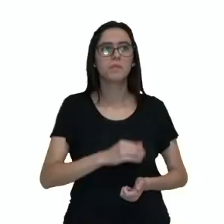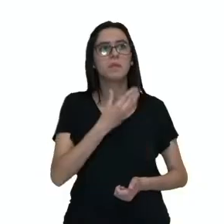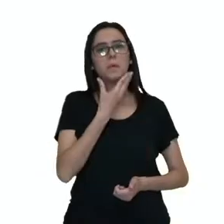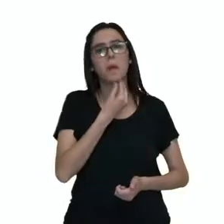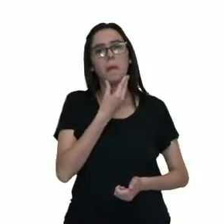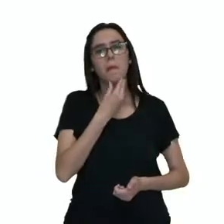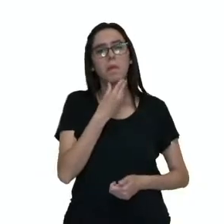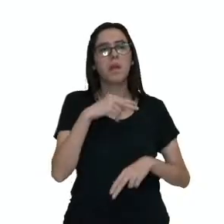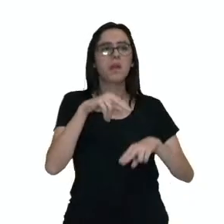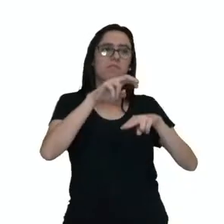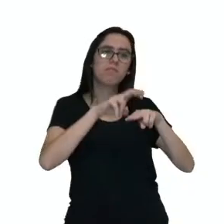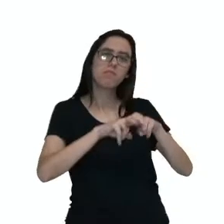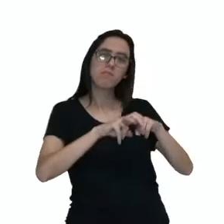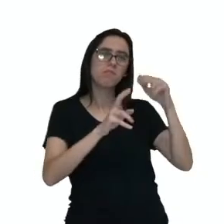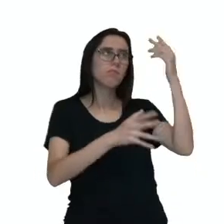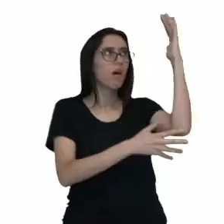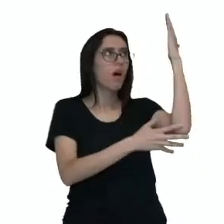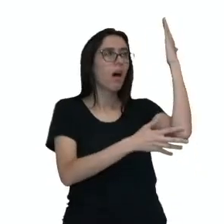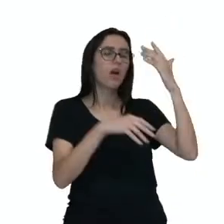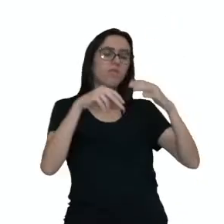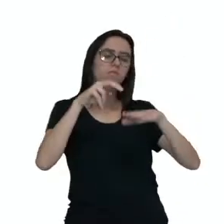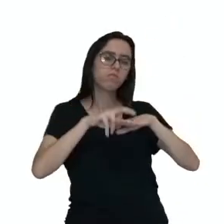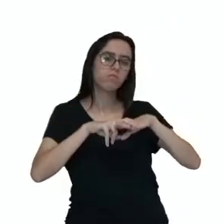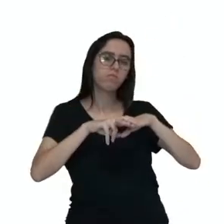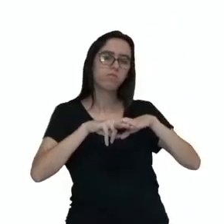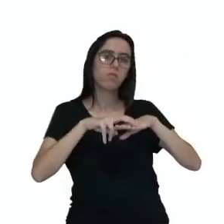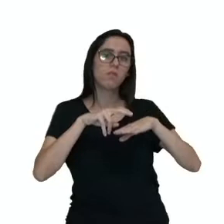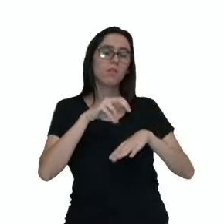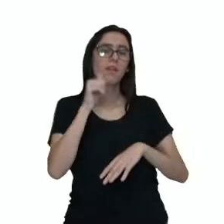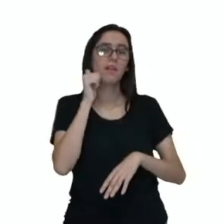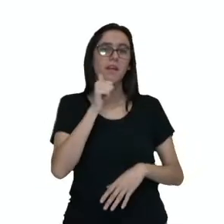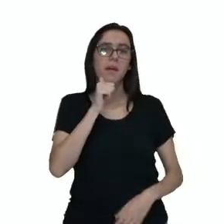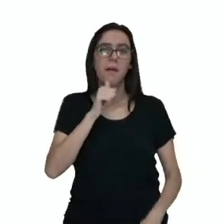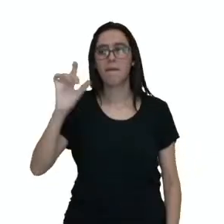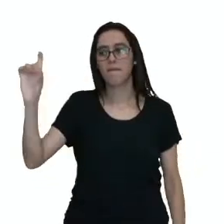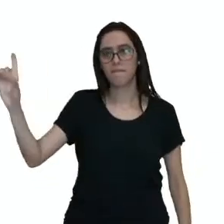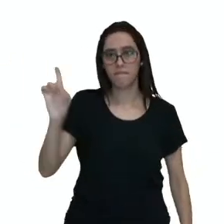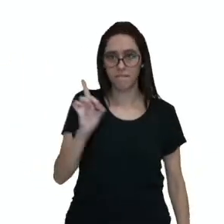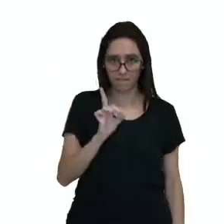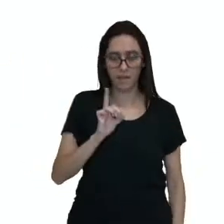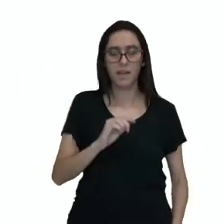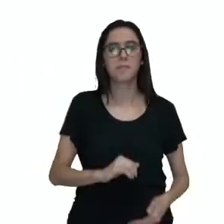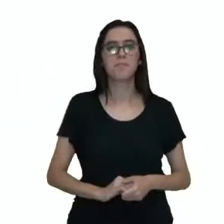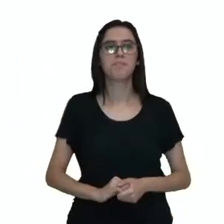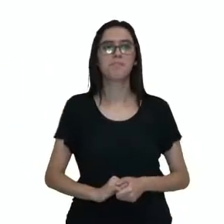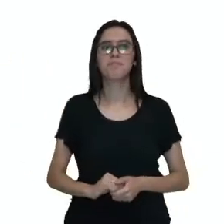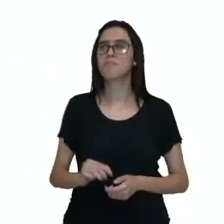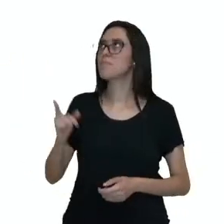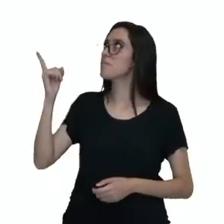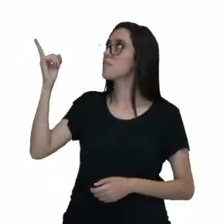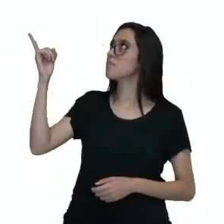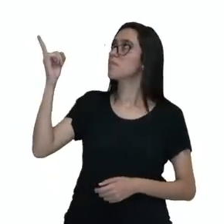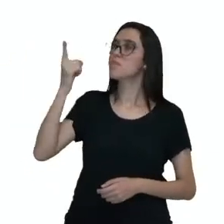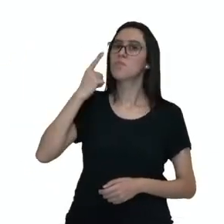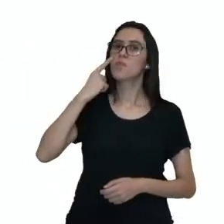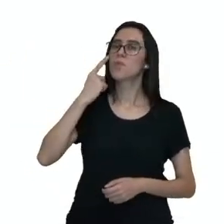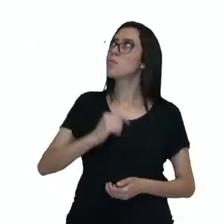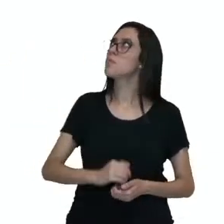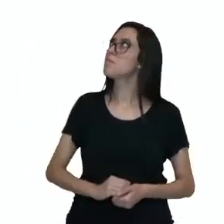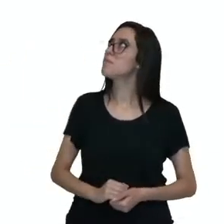na árvore. E chega Mafalda. ¿Qué haces? Ahí sentado, Miguelito.